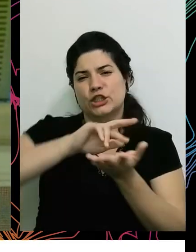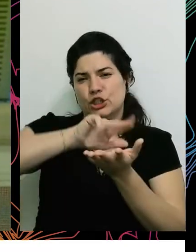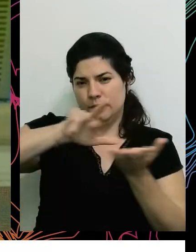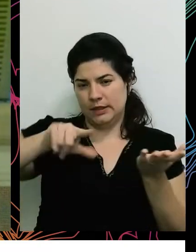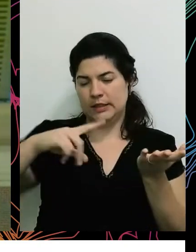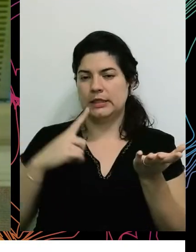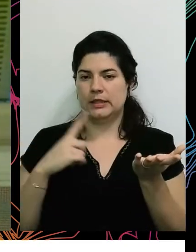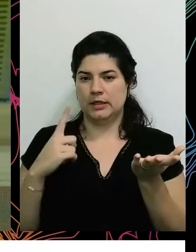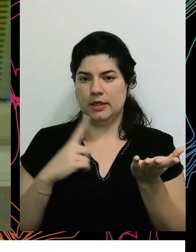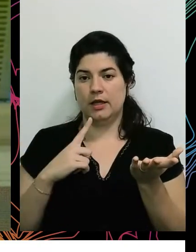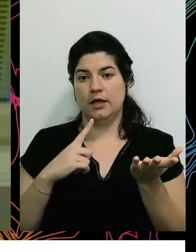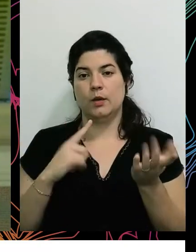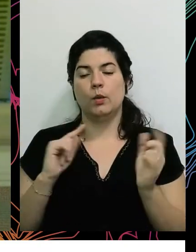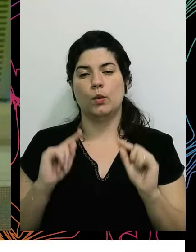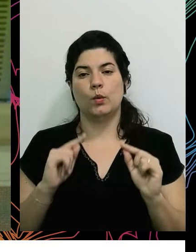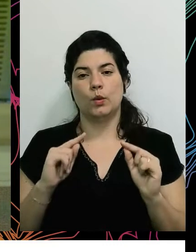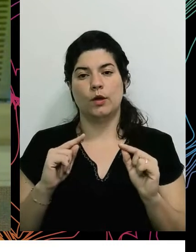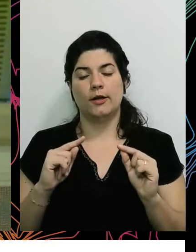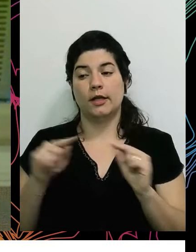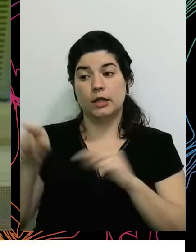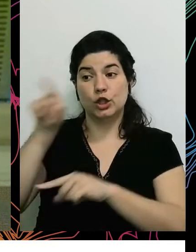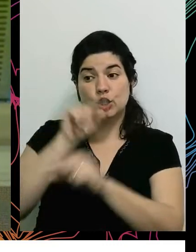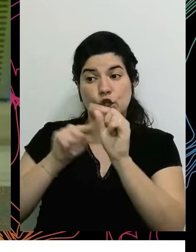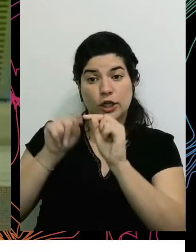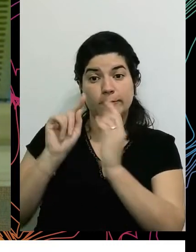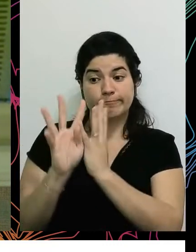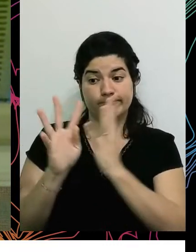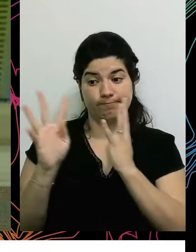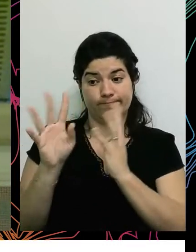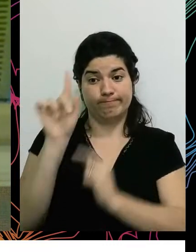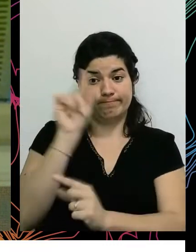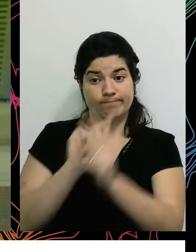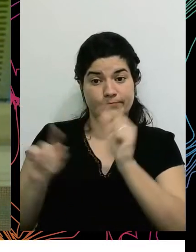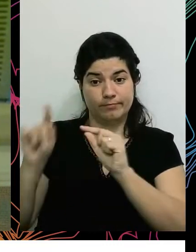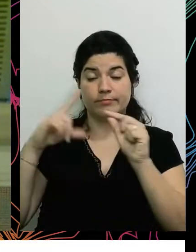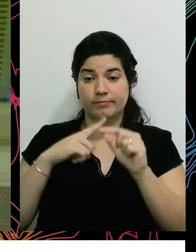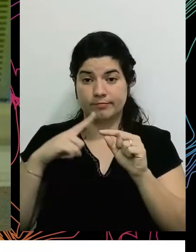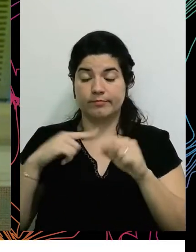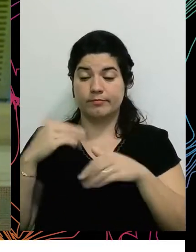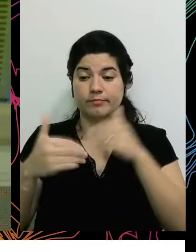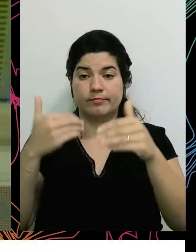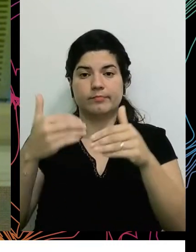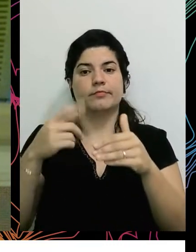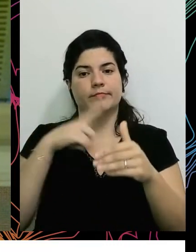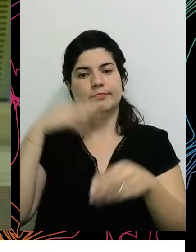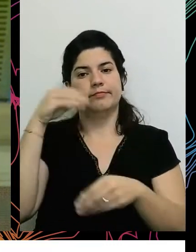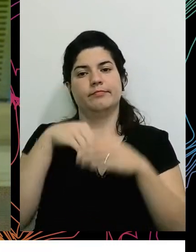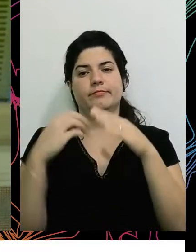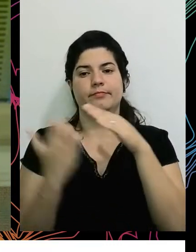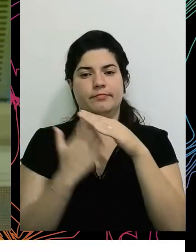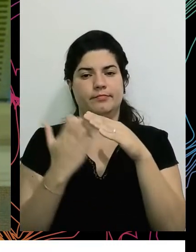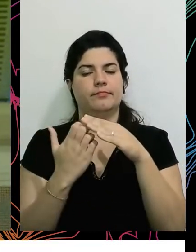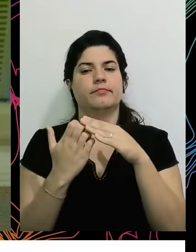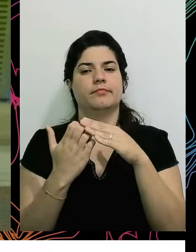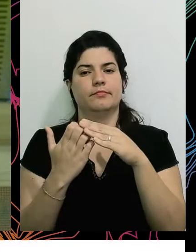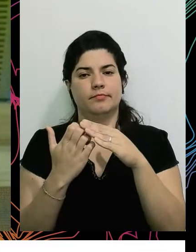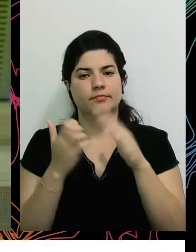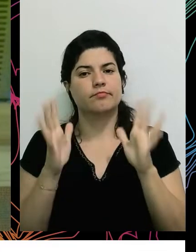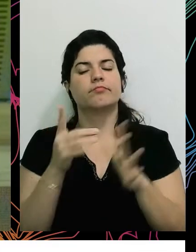nos processos de recrutamento e seleção que a gente tem na Equinor. Como já falei,